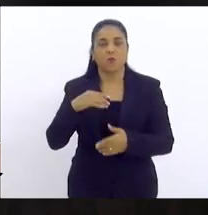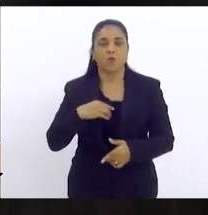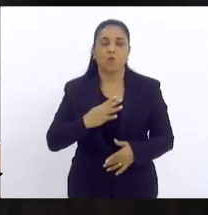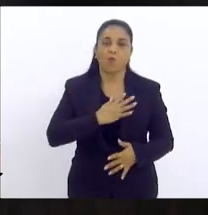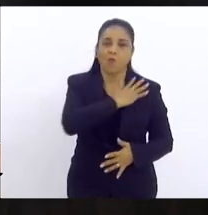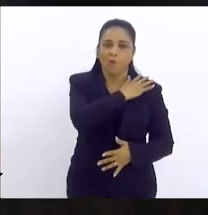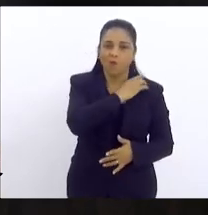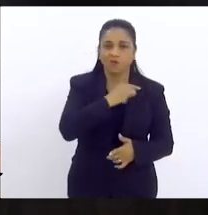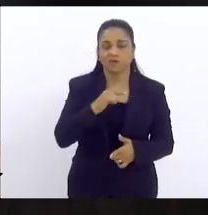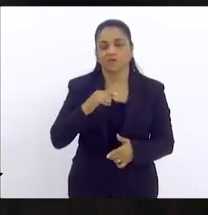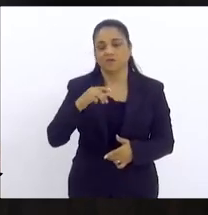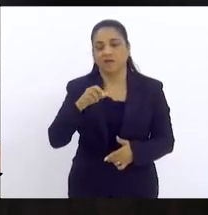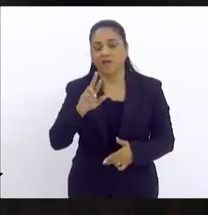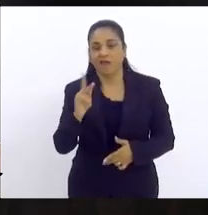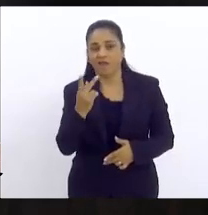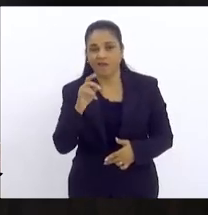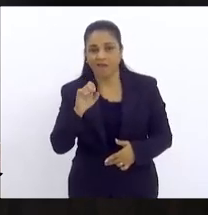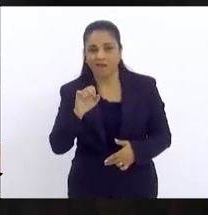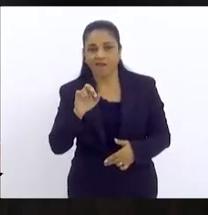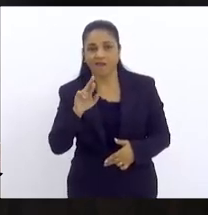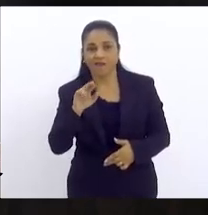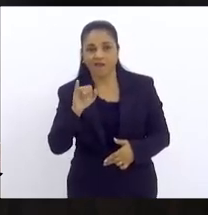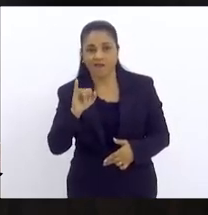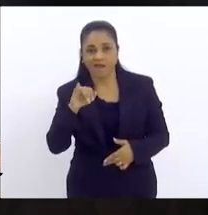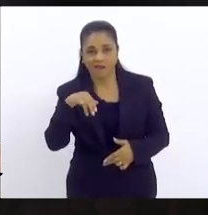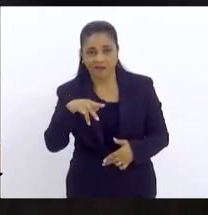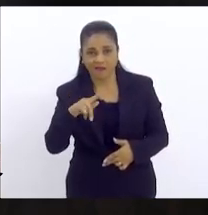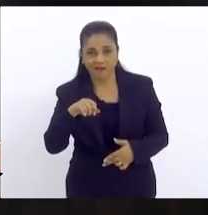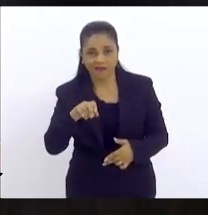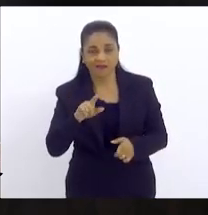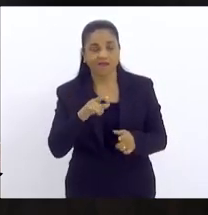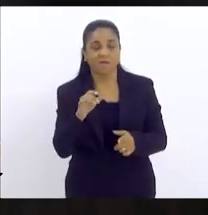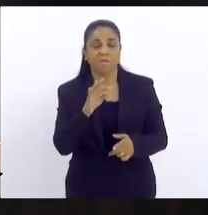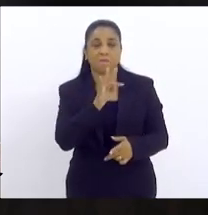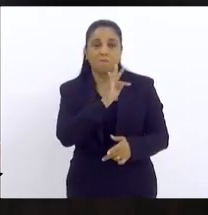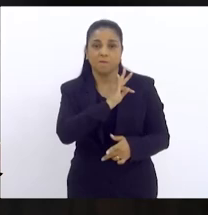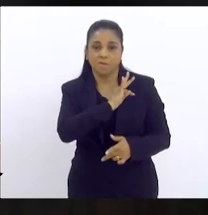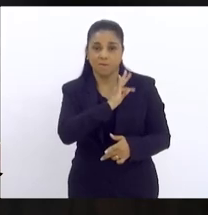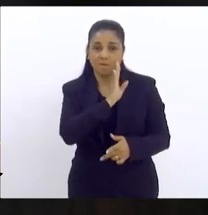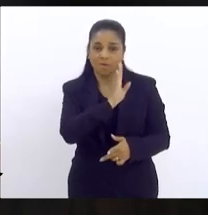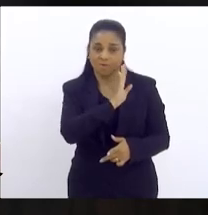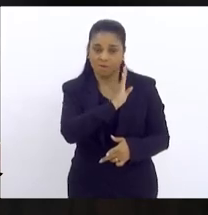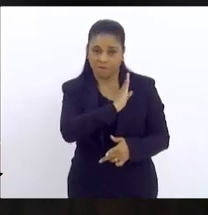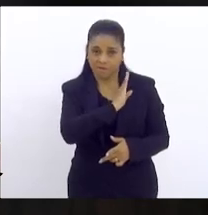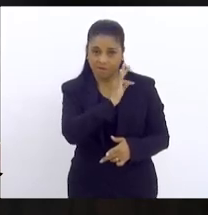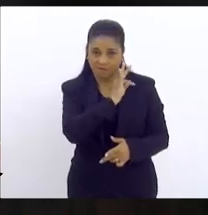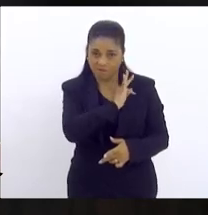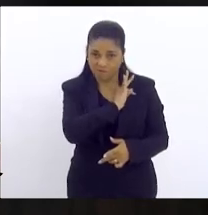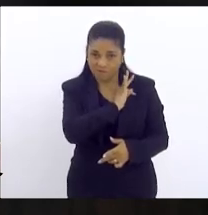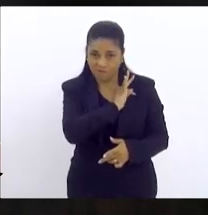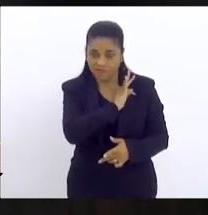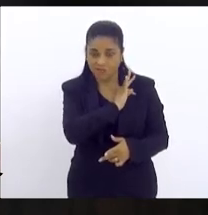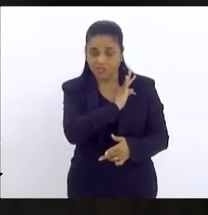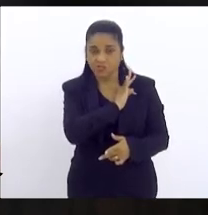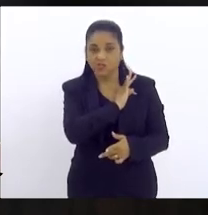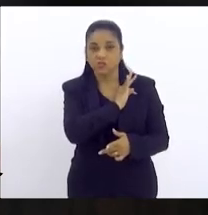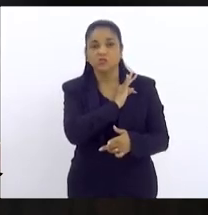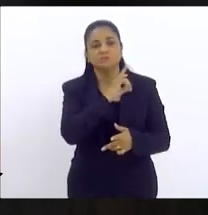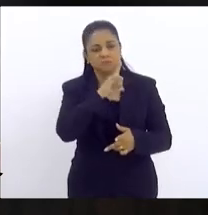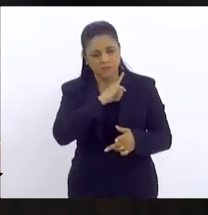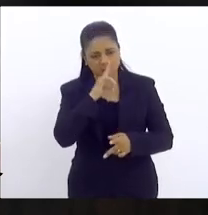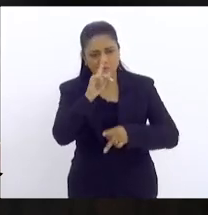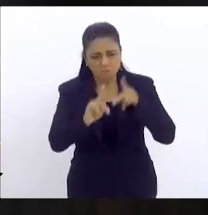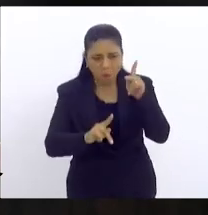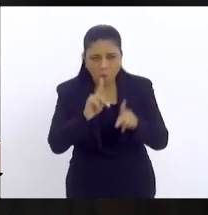questão da Baixada Fluminense que Baixada quer dizer bem claro aqui é baixada não é resto Baixada tem população